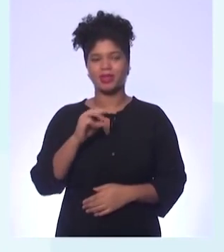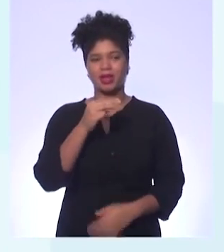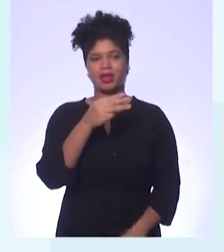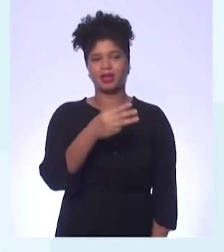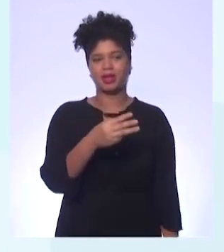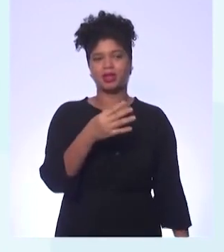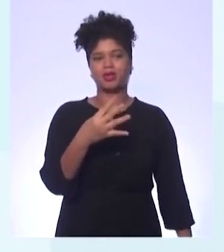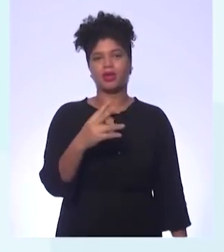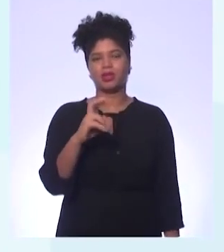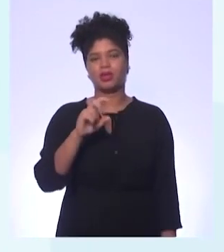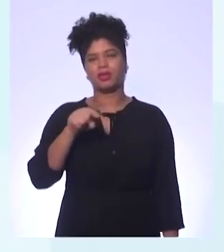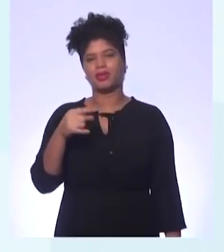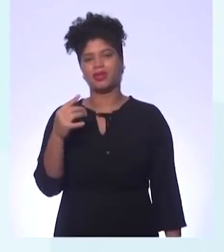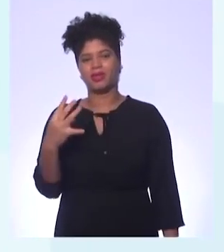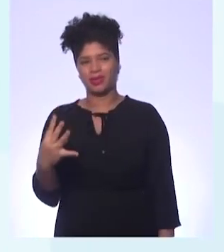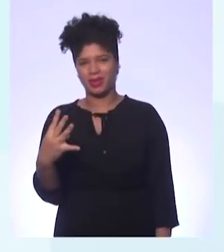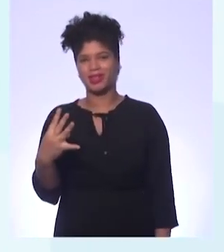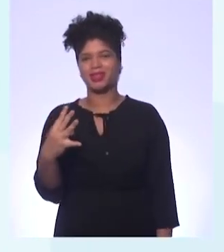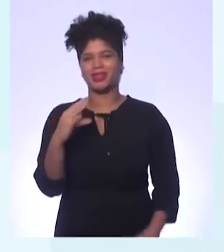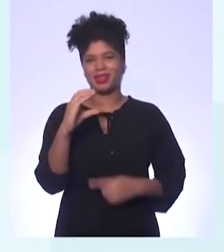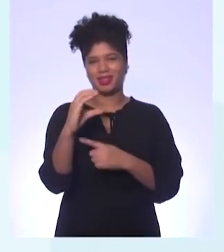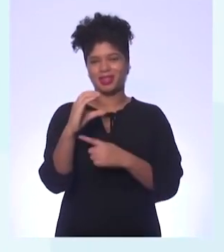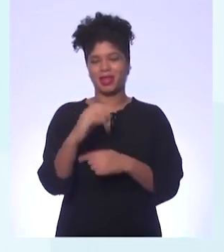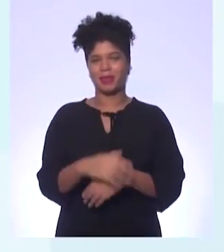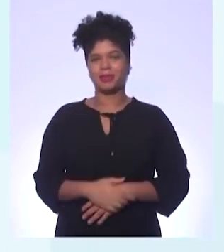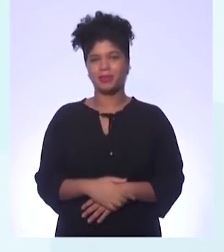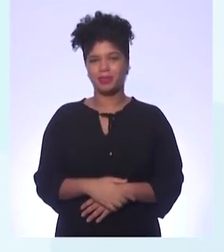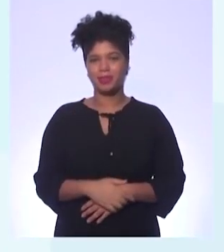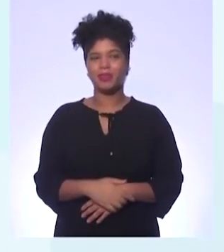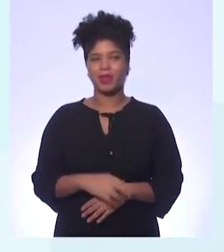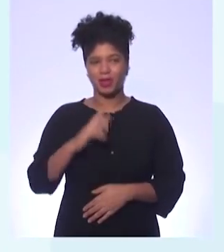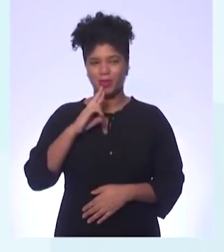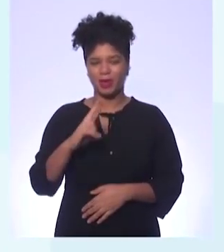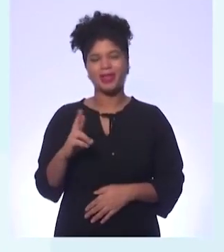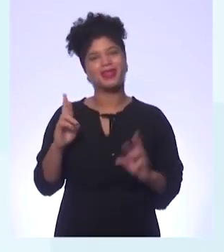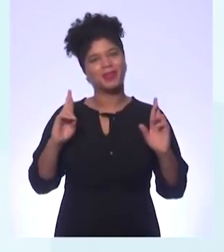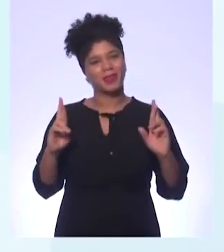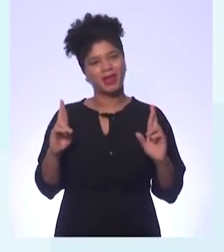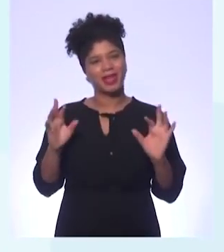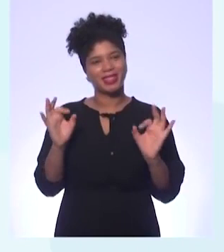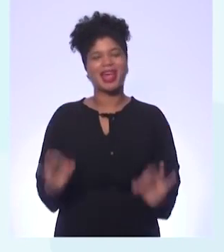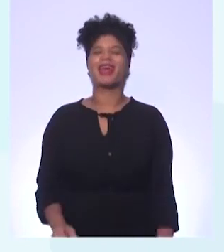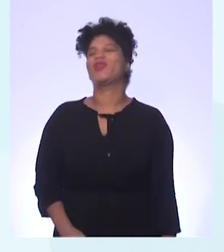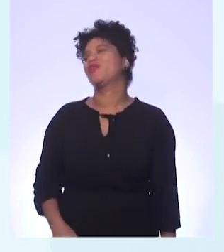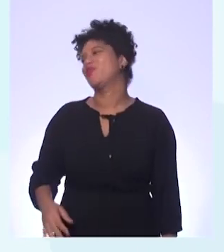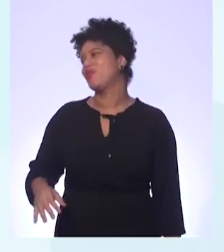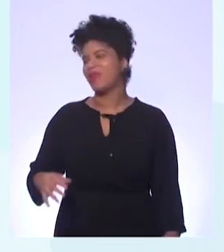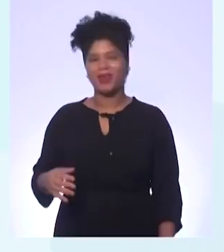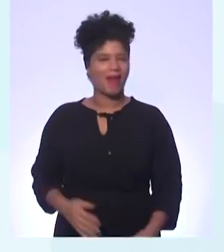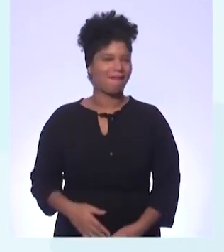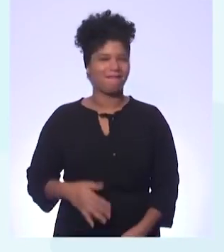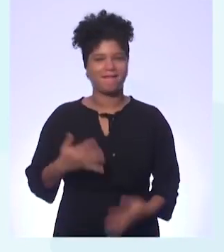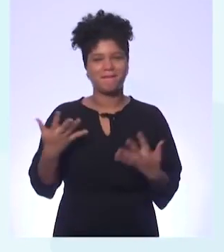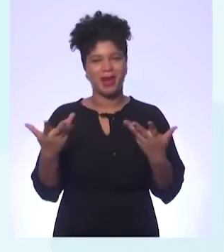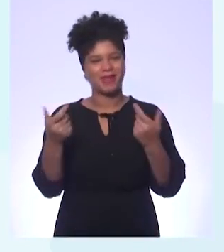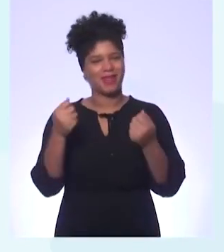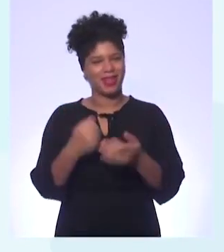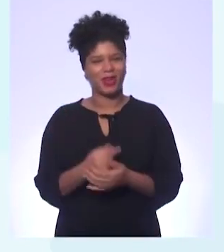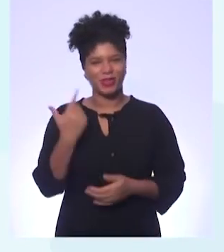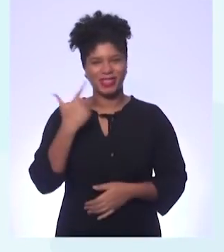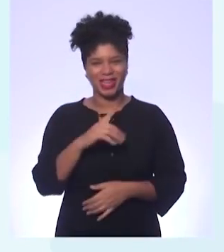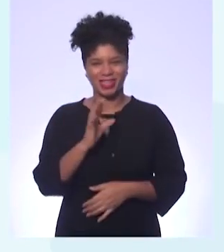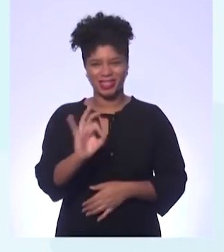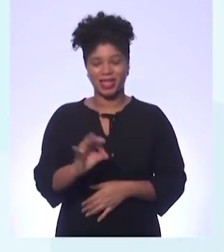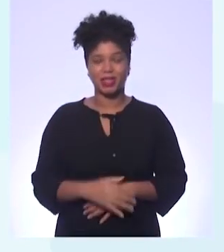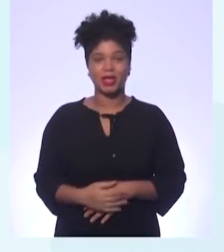raio vale 55. Tudo bem? Tá aqui a resolução, espero que eu tenha acertado. Eu acertei a conta. Isso mesmo. Então,